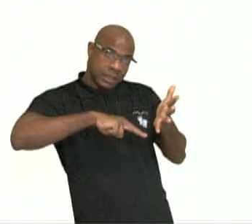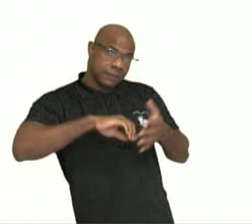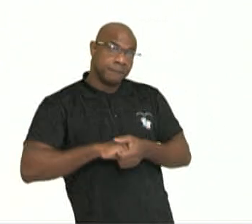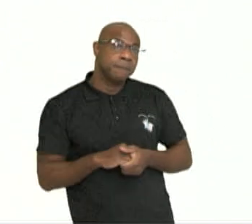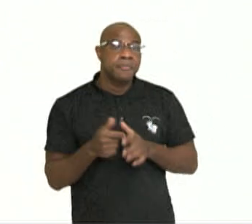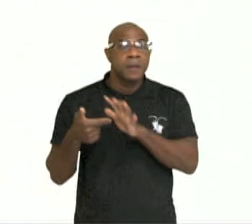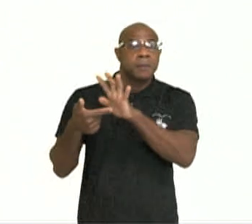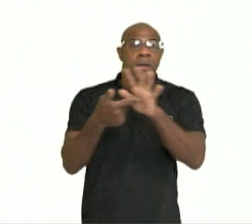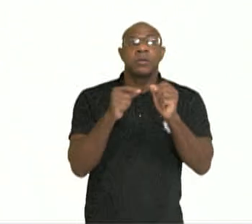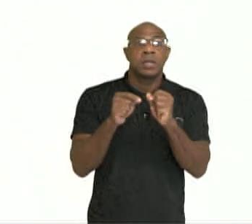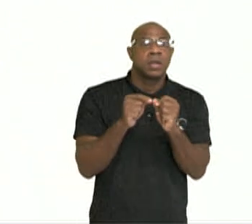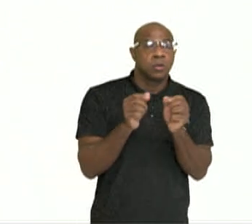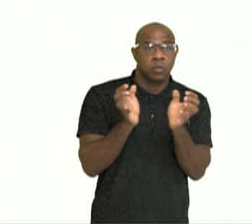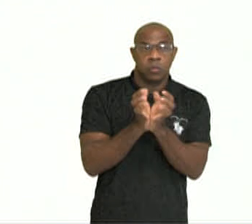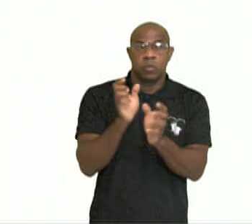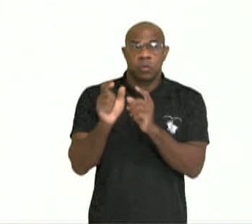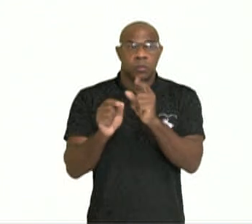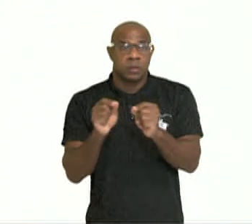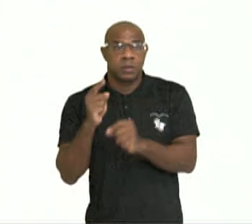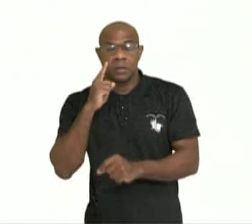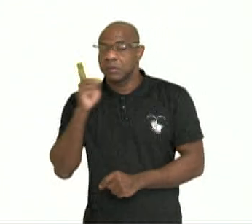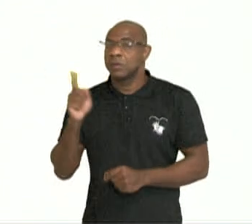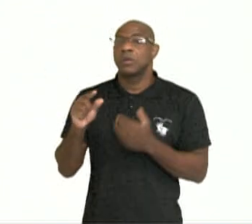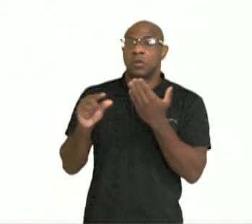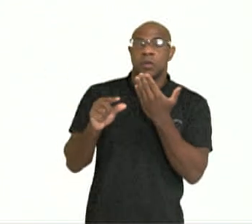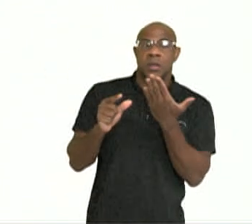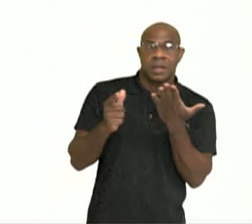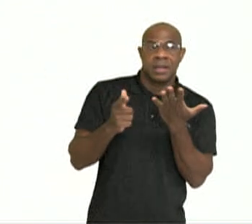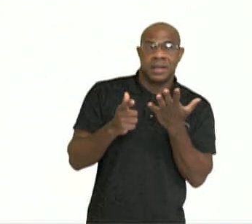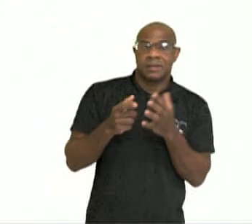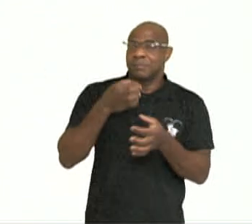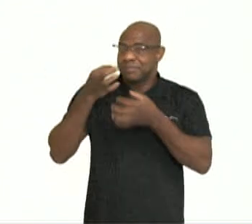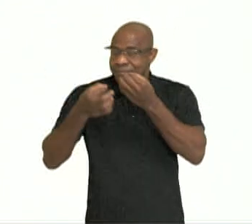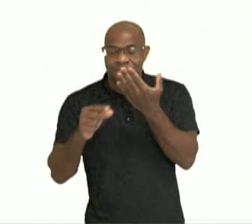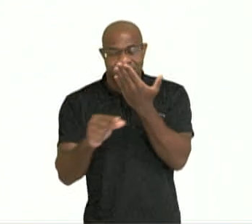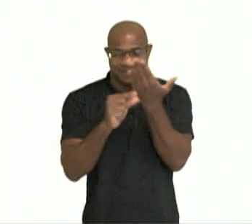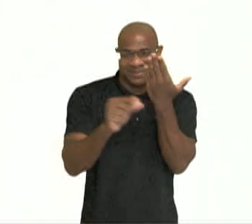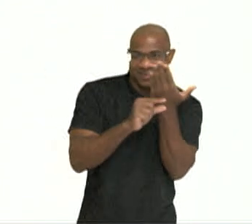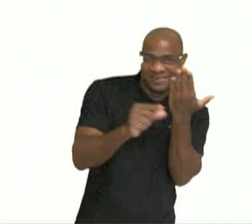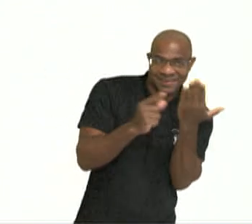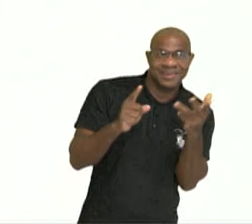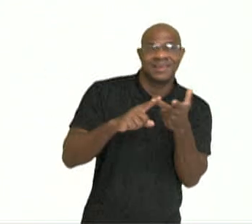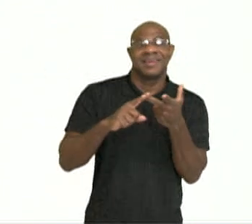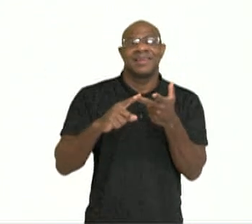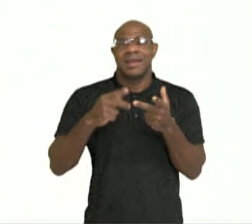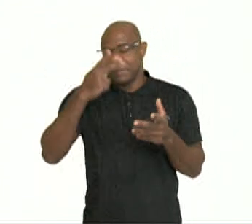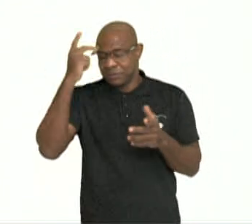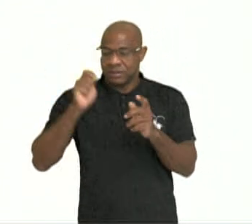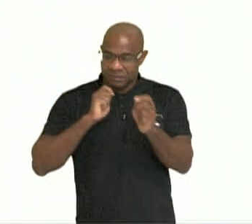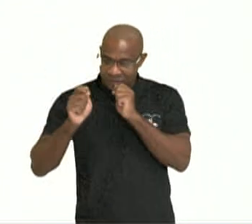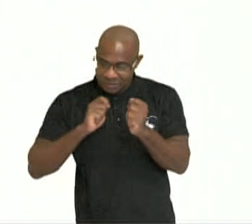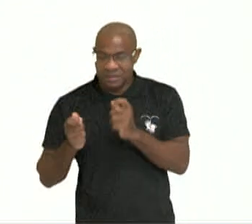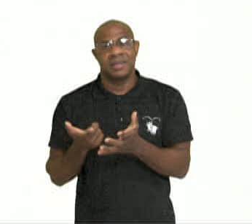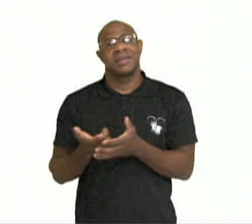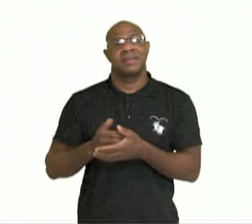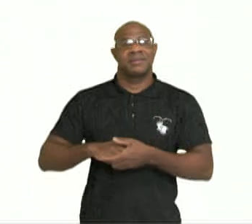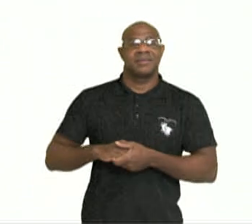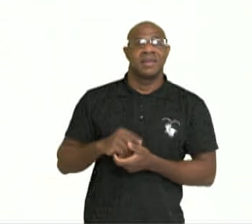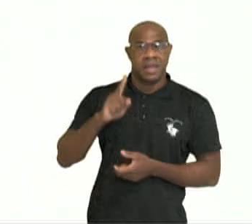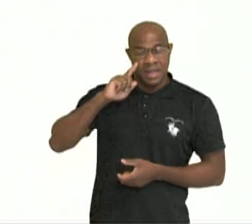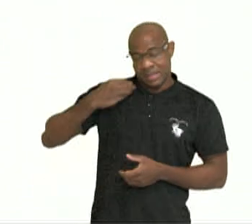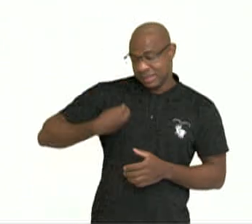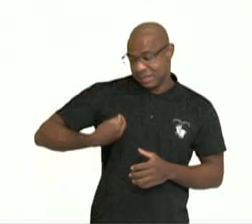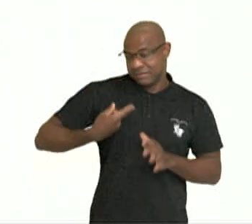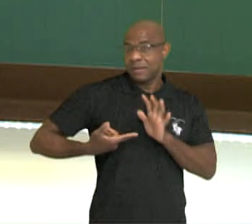um conjunto de vozes, a do autor, dos entrevistados, das testemunhas, de especialistas, ou